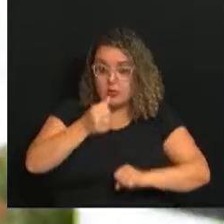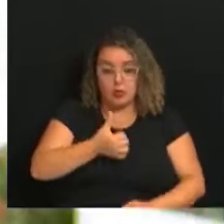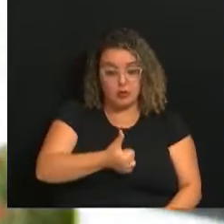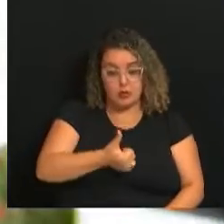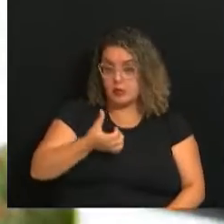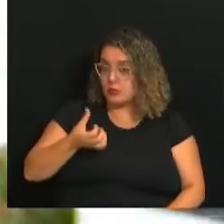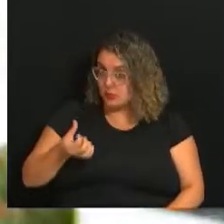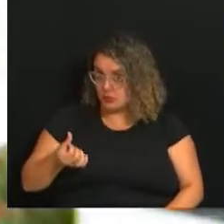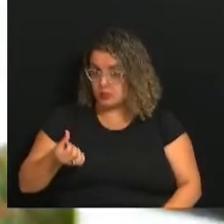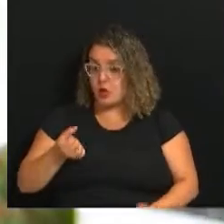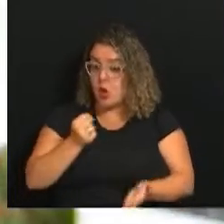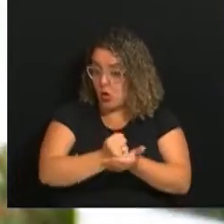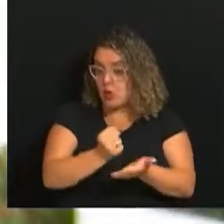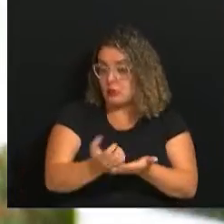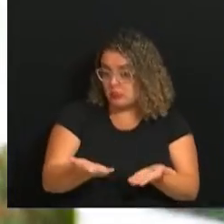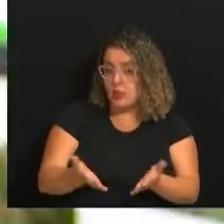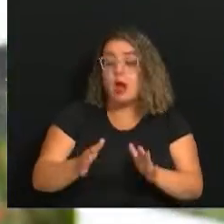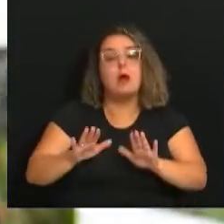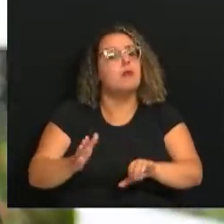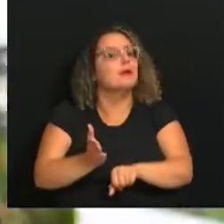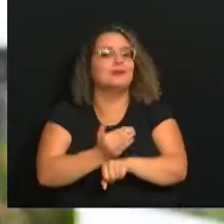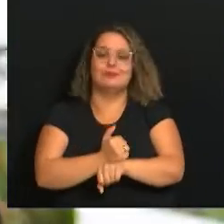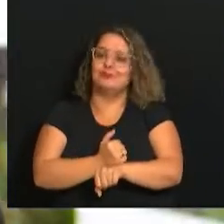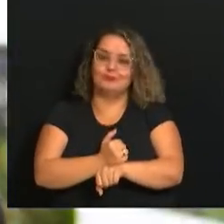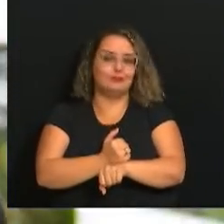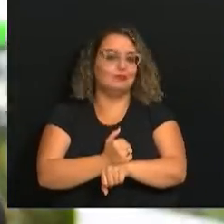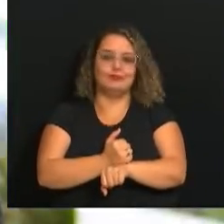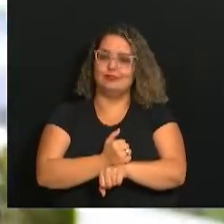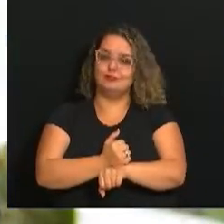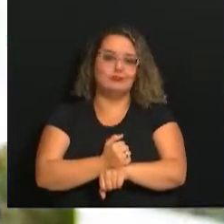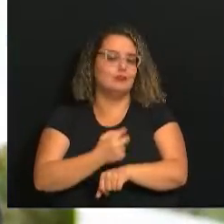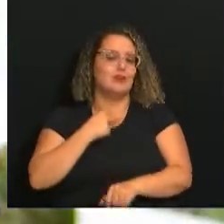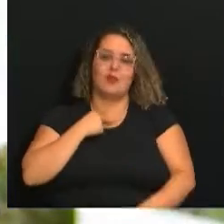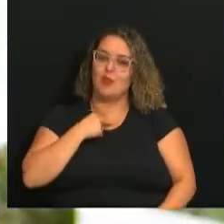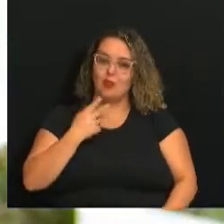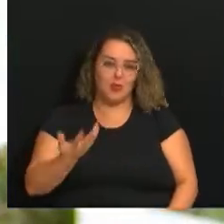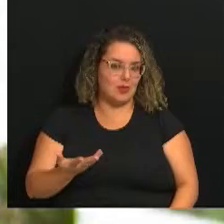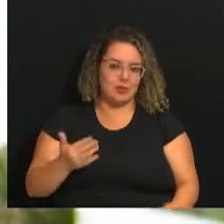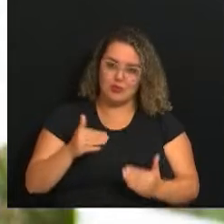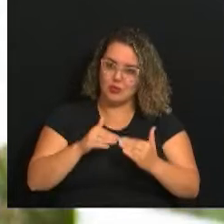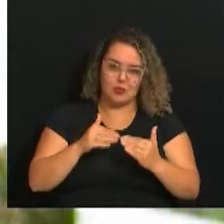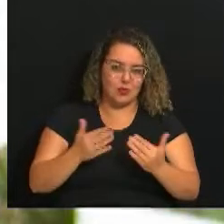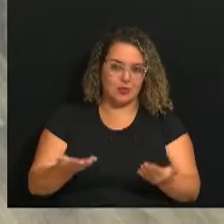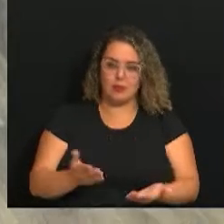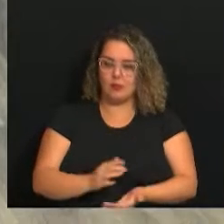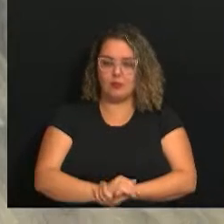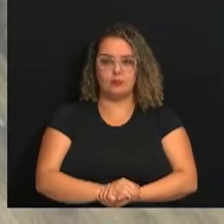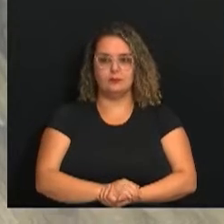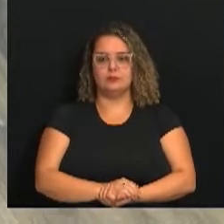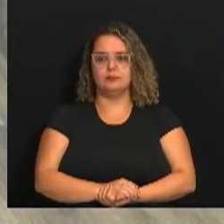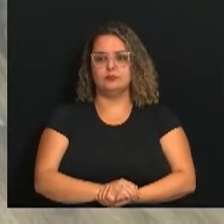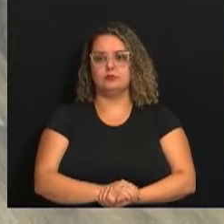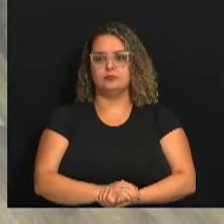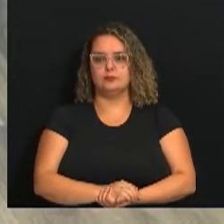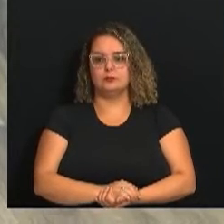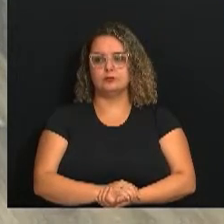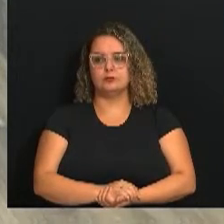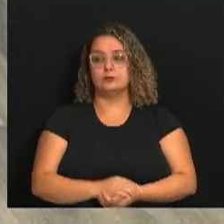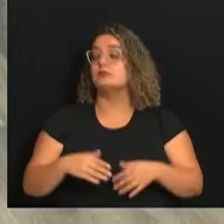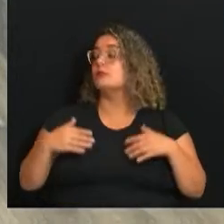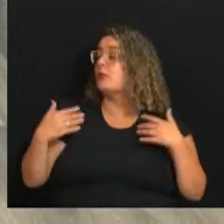números não aparecem, né? Então é importante também esse dia para a gente divulgar que é proibido e também incentivar as pessoas a